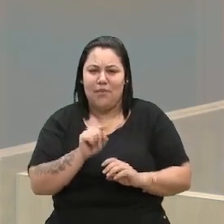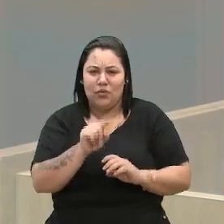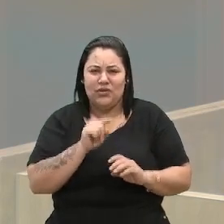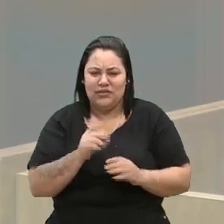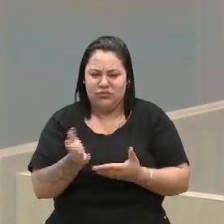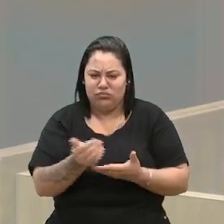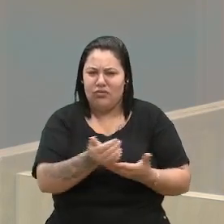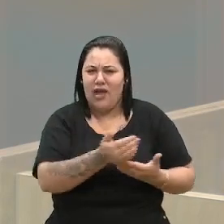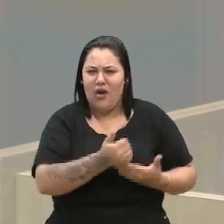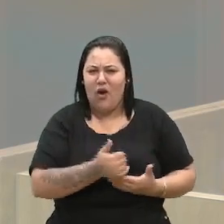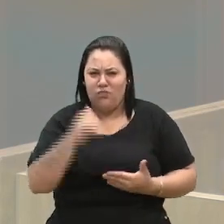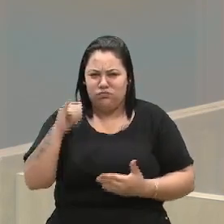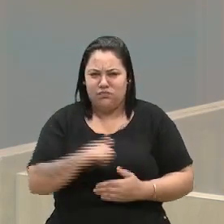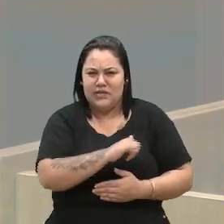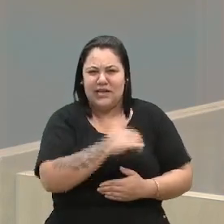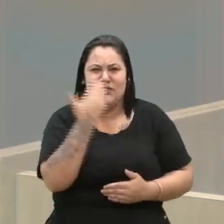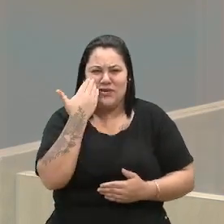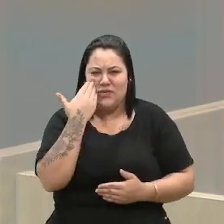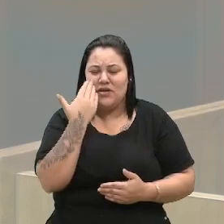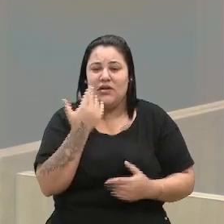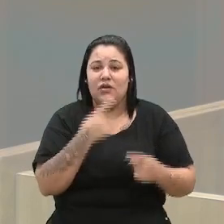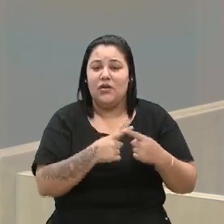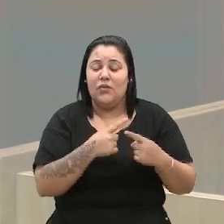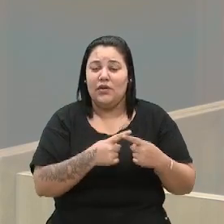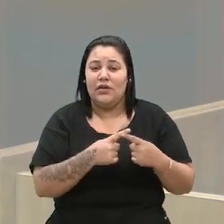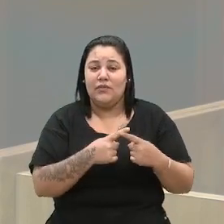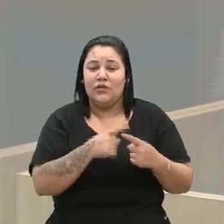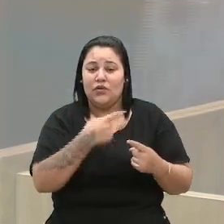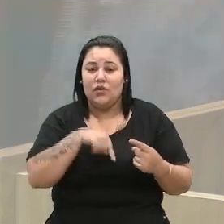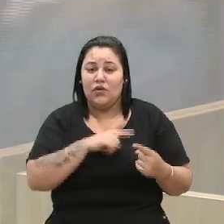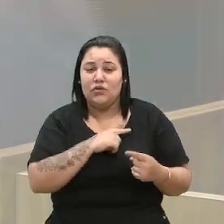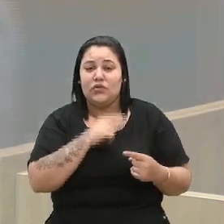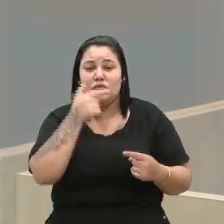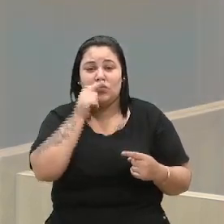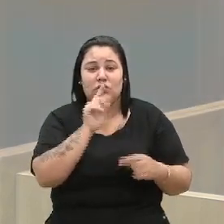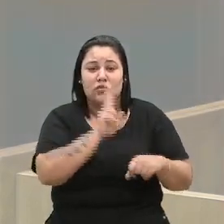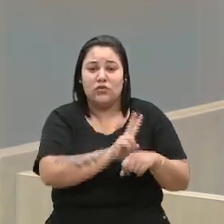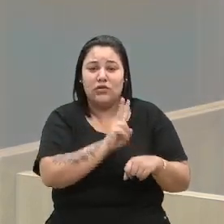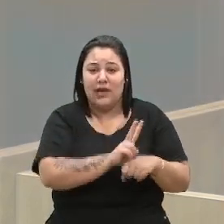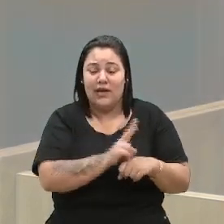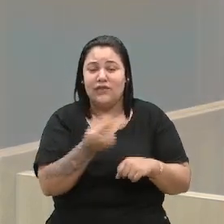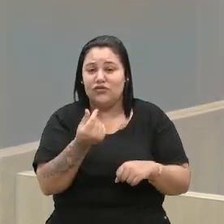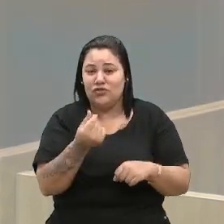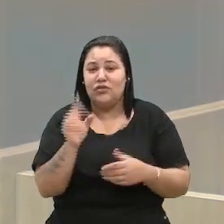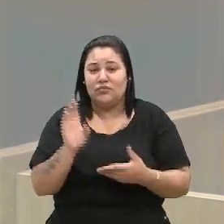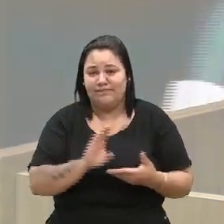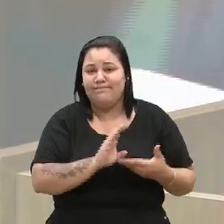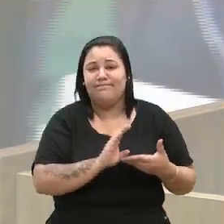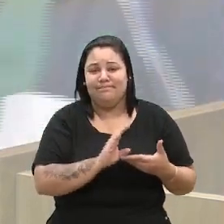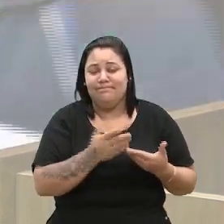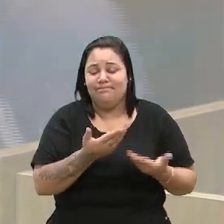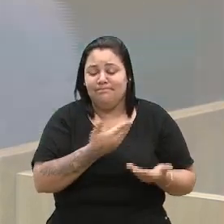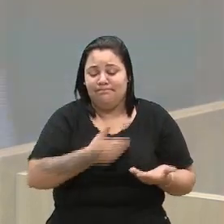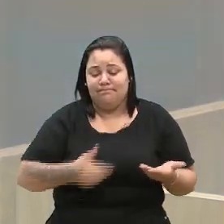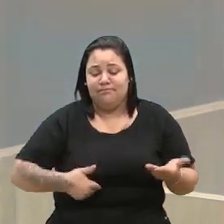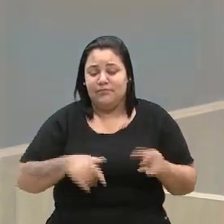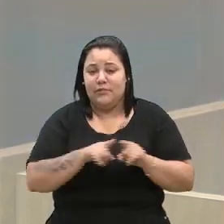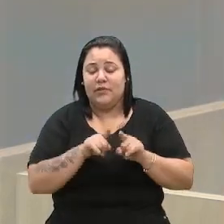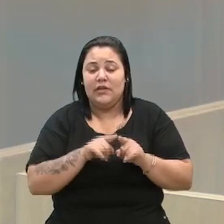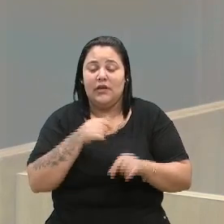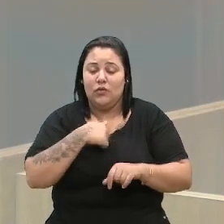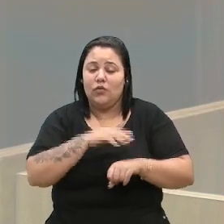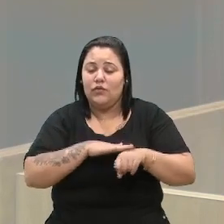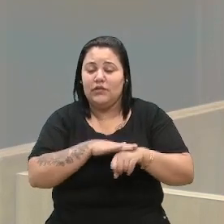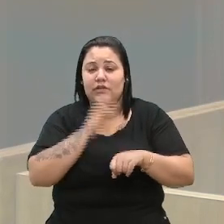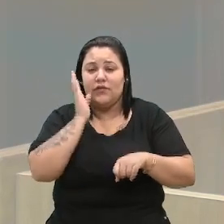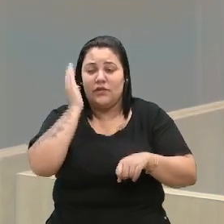do Sul, justamente para nós poder zelar com o dinheiro público. E aí eu até conversando com o colega Felipe, ele me enviou, e a gente